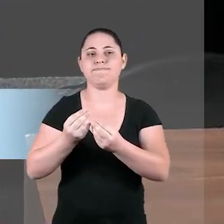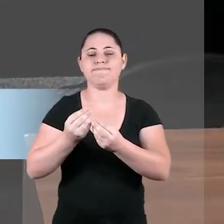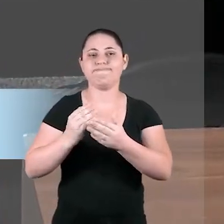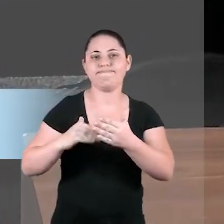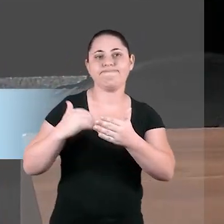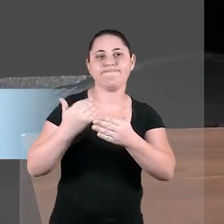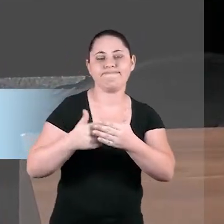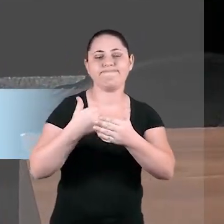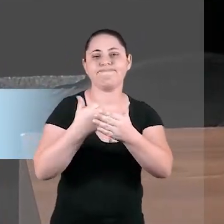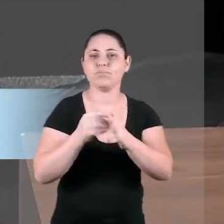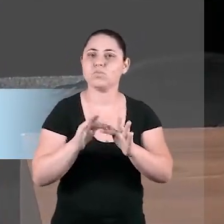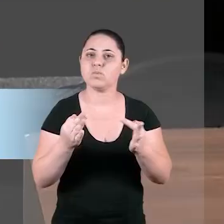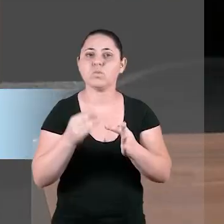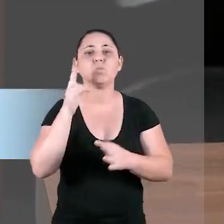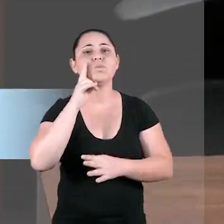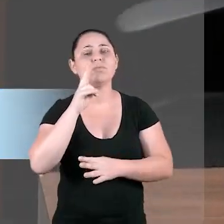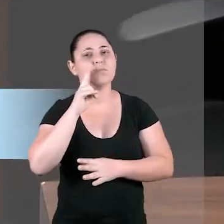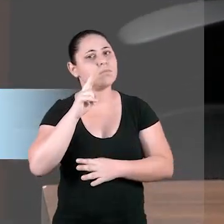plena possível.